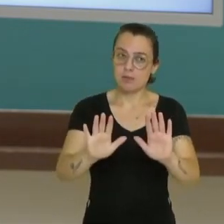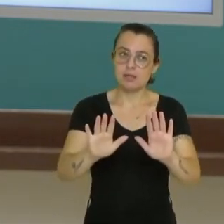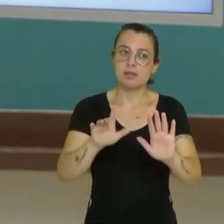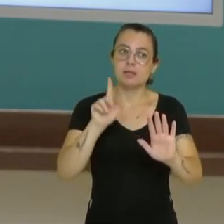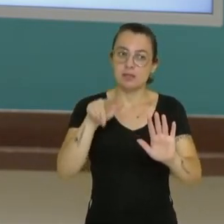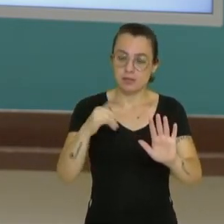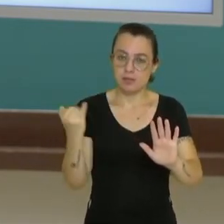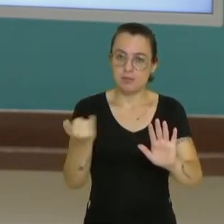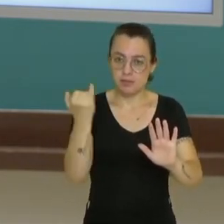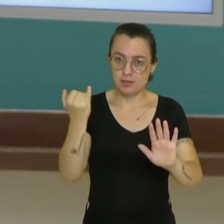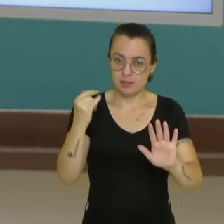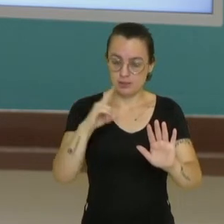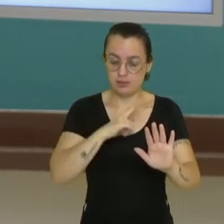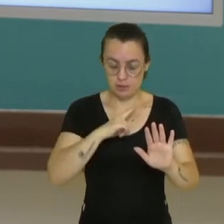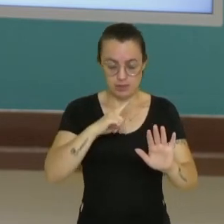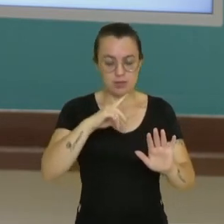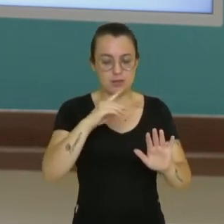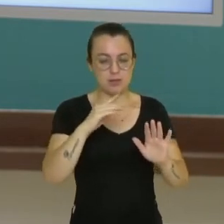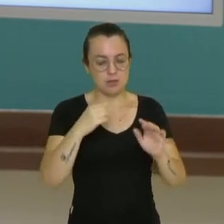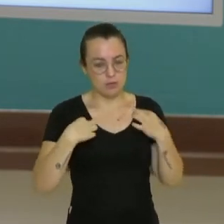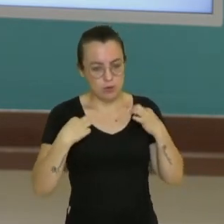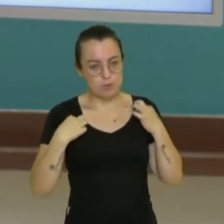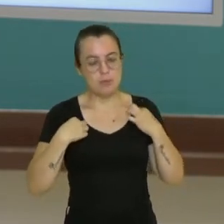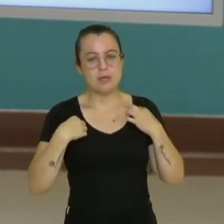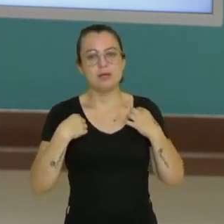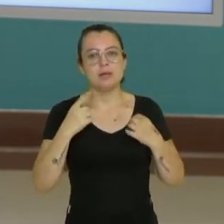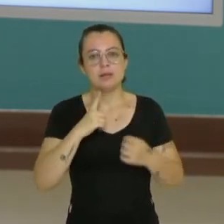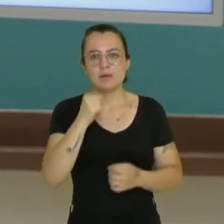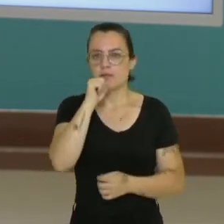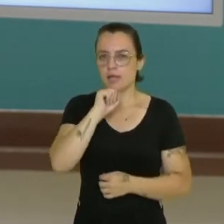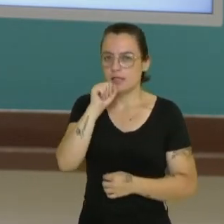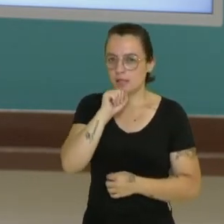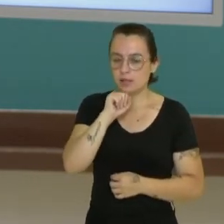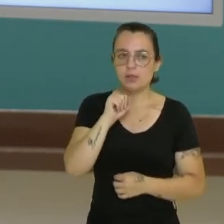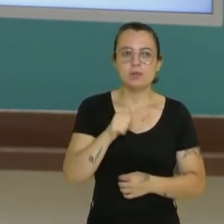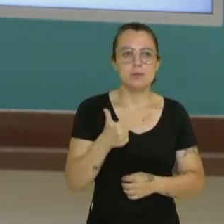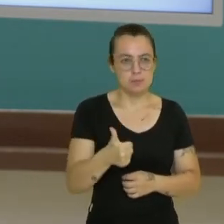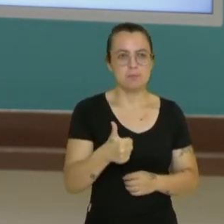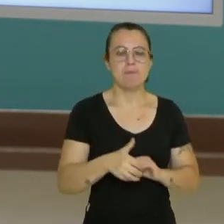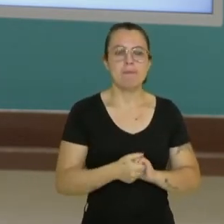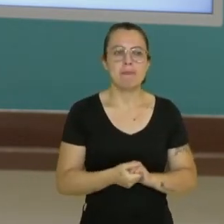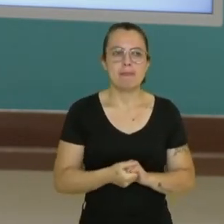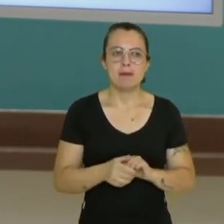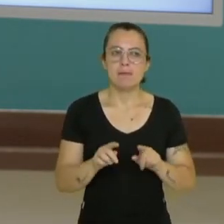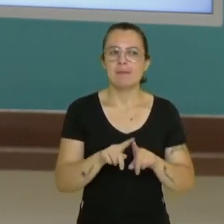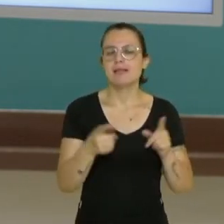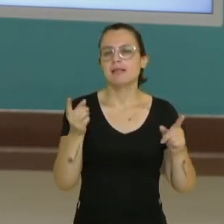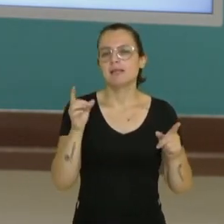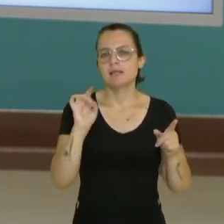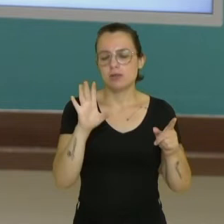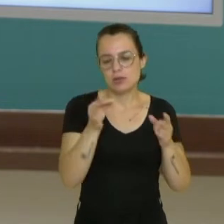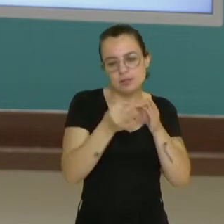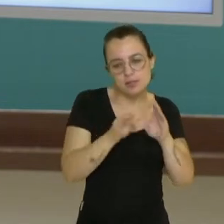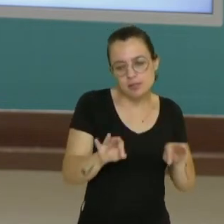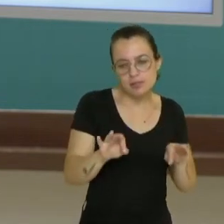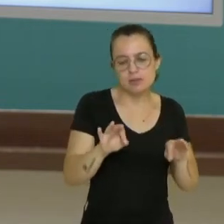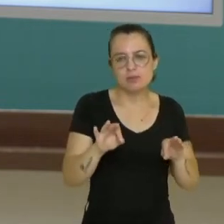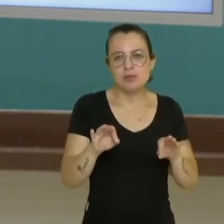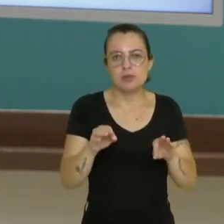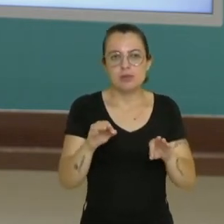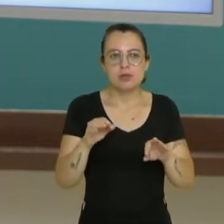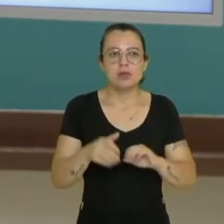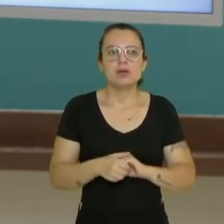Roupa, você já não tem a tua roupa, tá velhinha, mas ela não tá servindo lá? Se eu quero uma roupa simplesmente por moda, esse